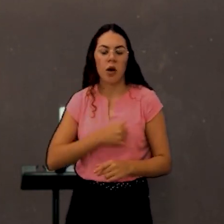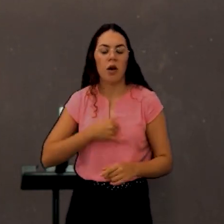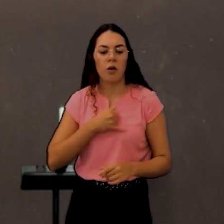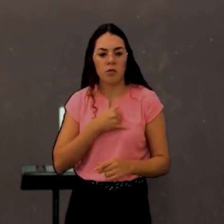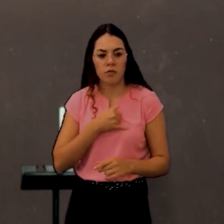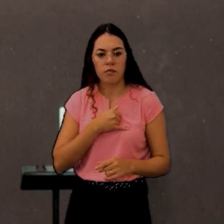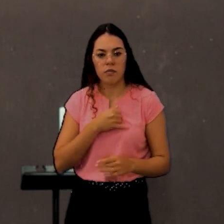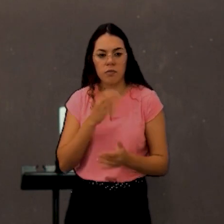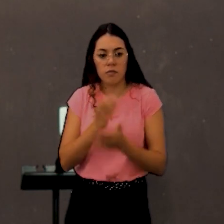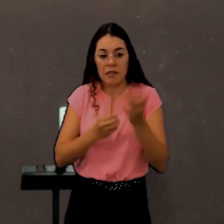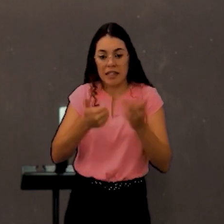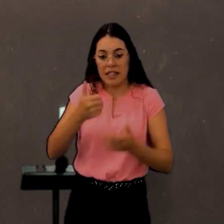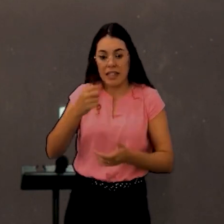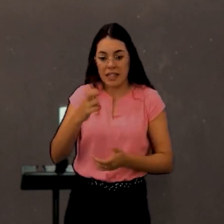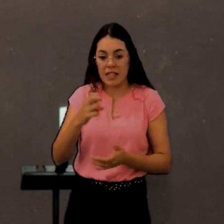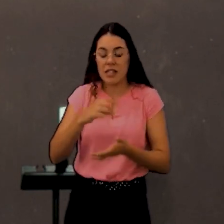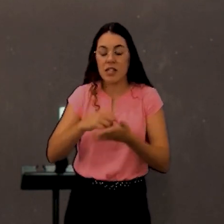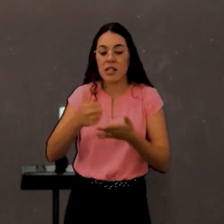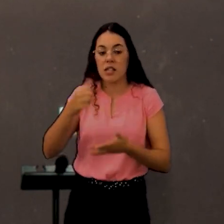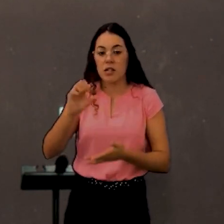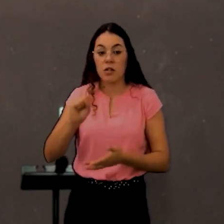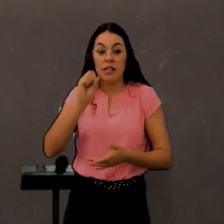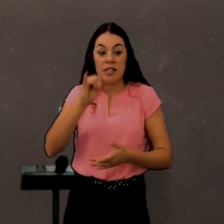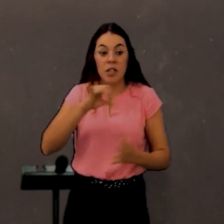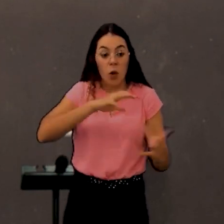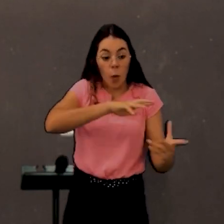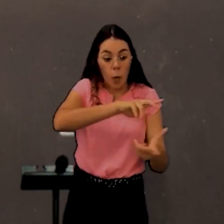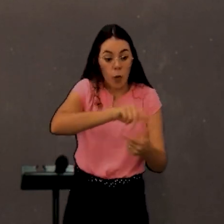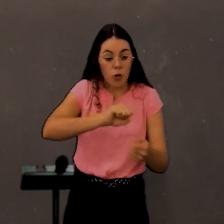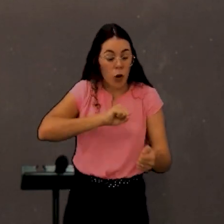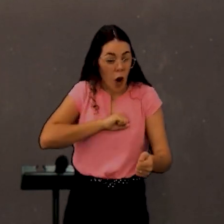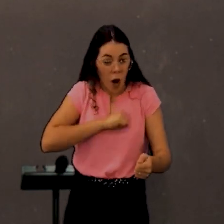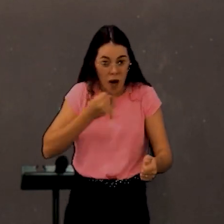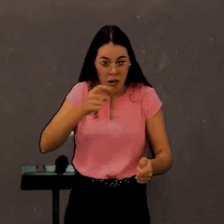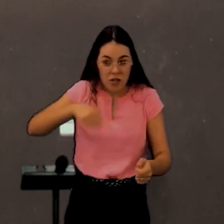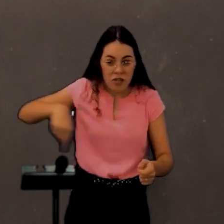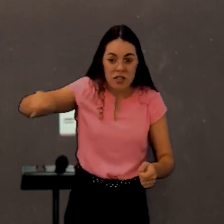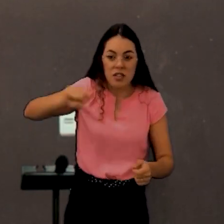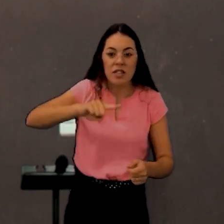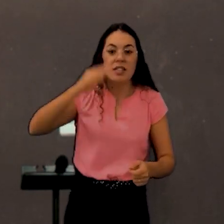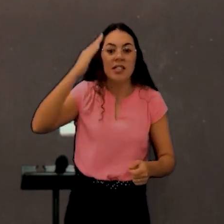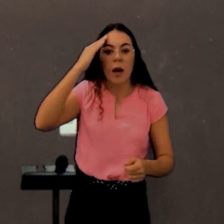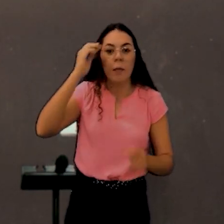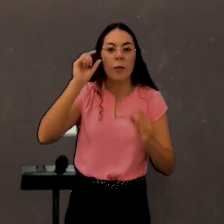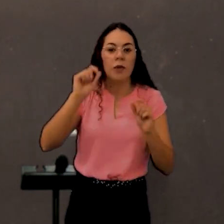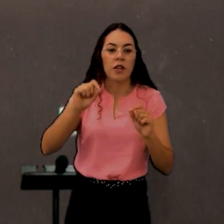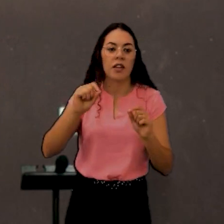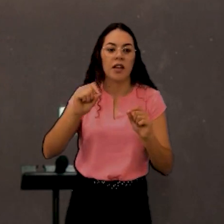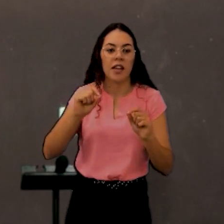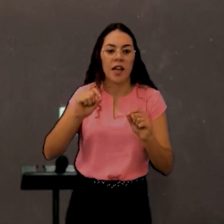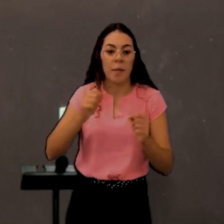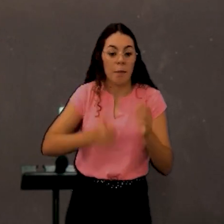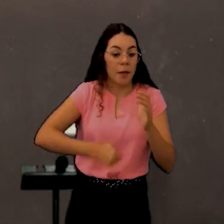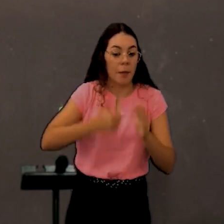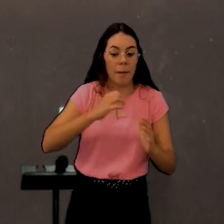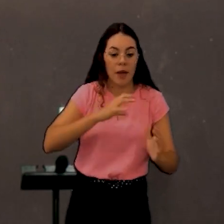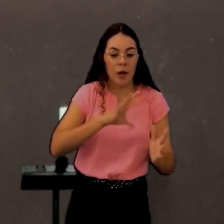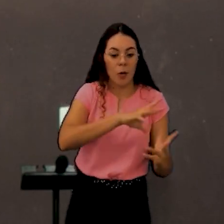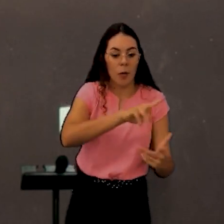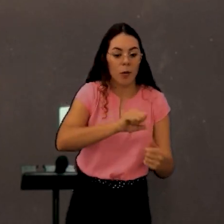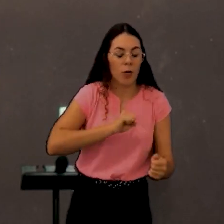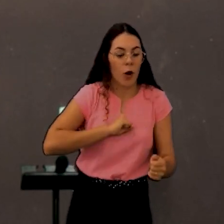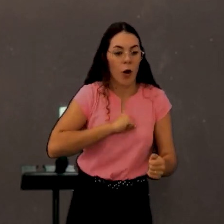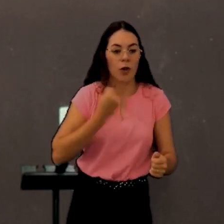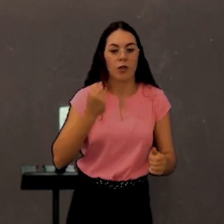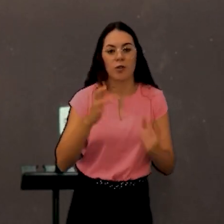João 15, 18, Jesus diz assim: se o mundo vos odeia, sabei que primeiro do que a vós me odiou a mim. Gente, entenda